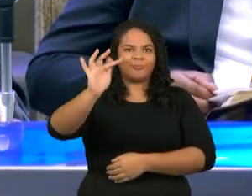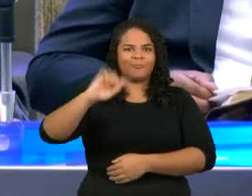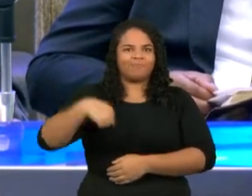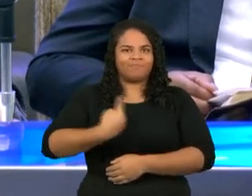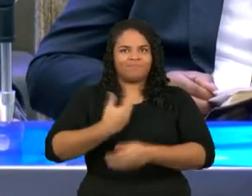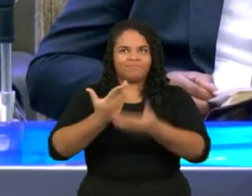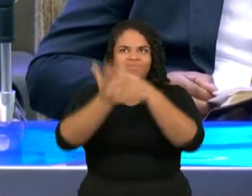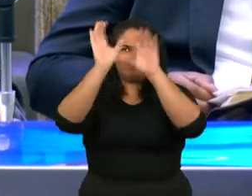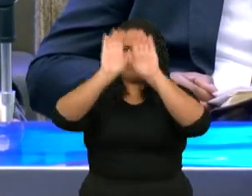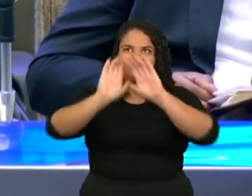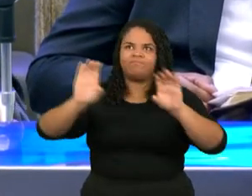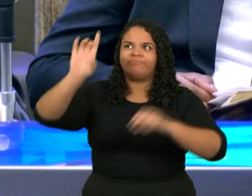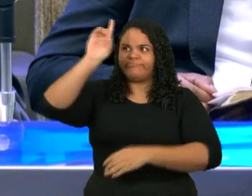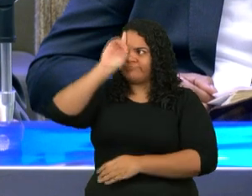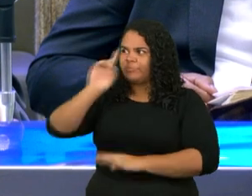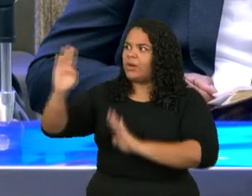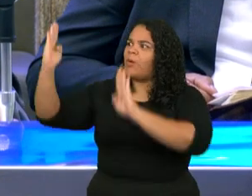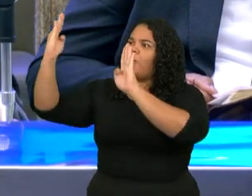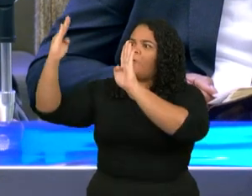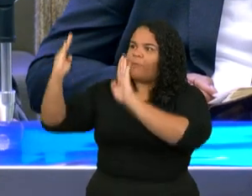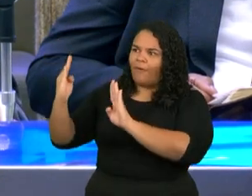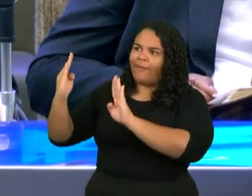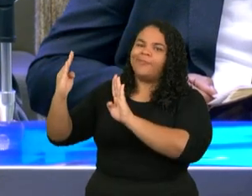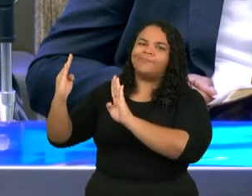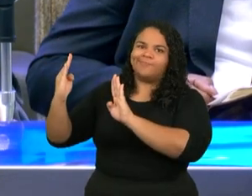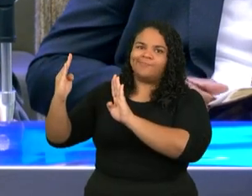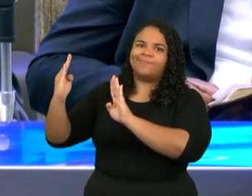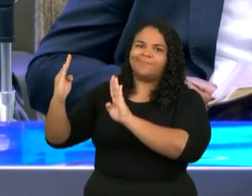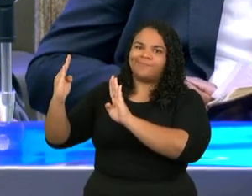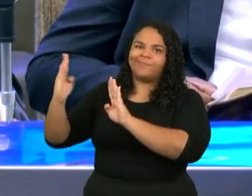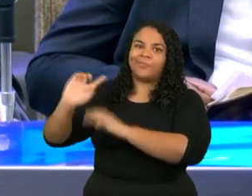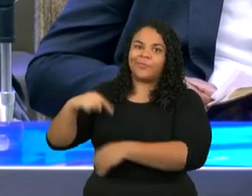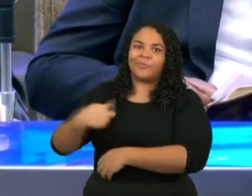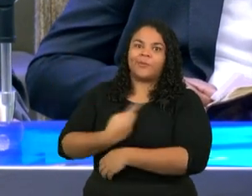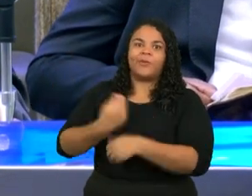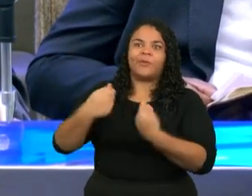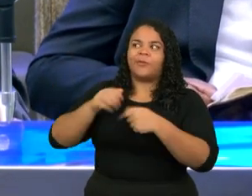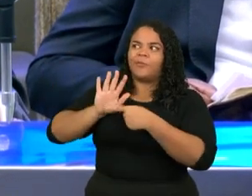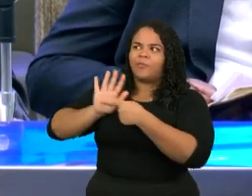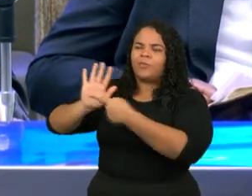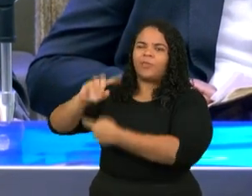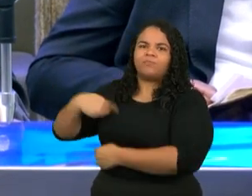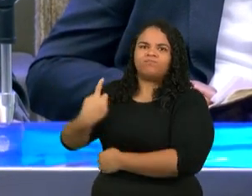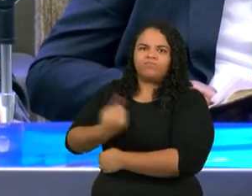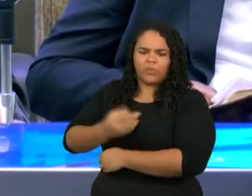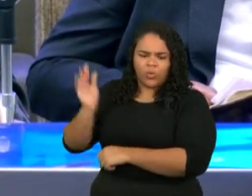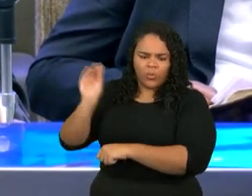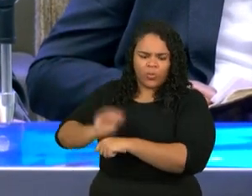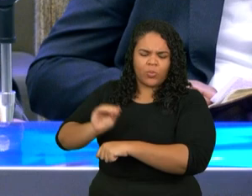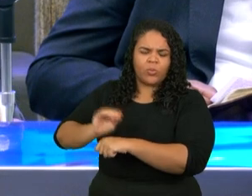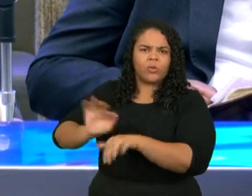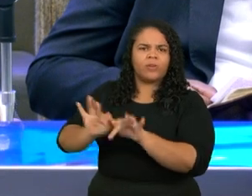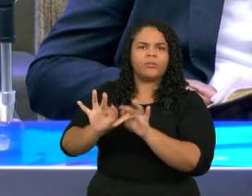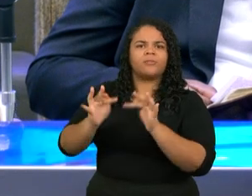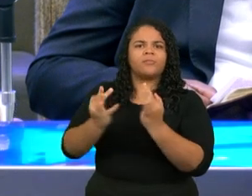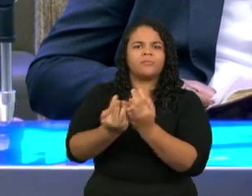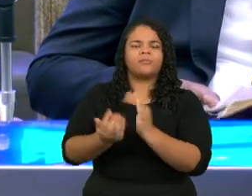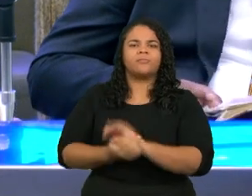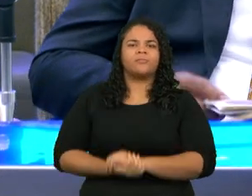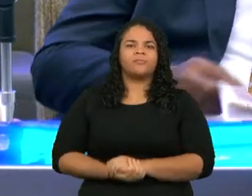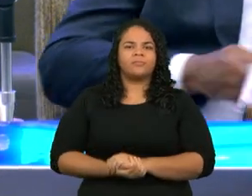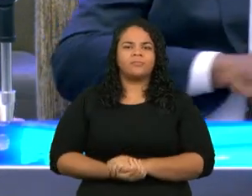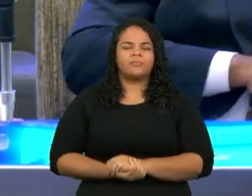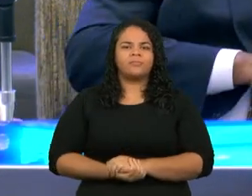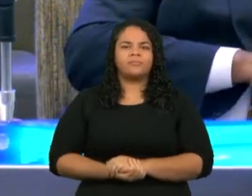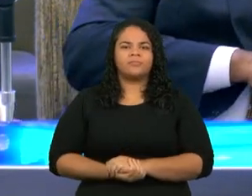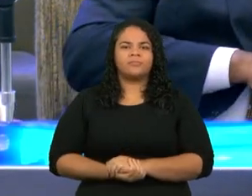mas não somente por isso quando leio a palavra de Deus eu vejo que aqueles que não vigiaram não